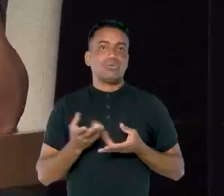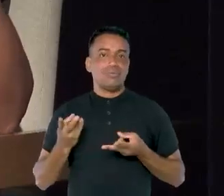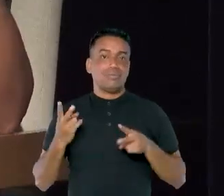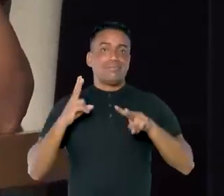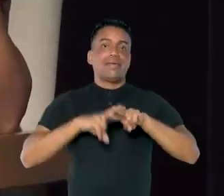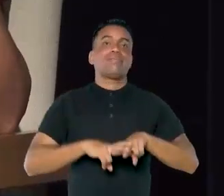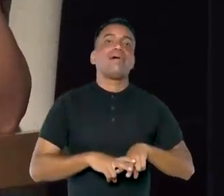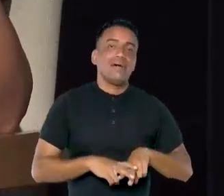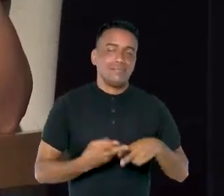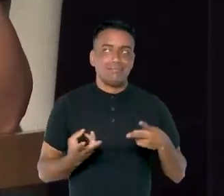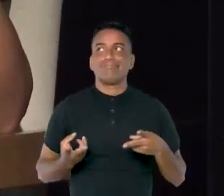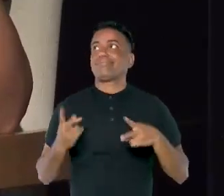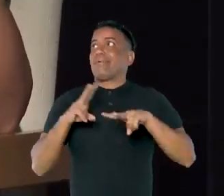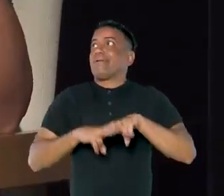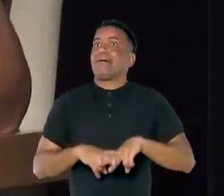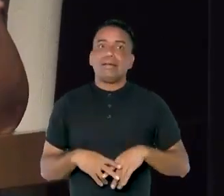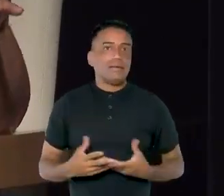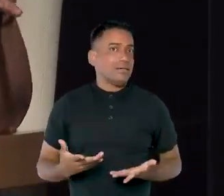parte de